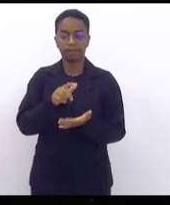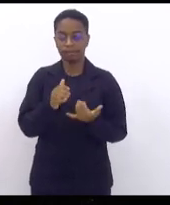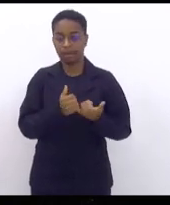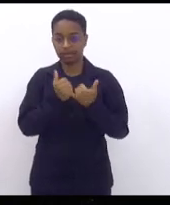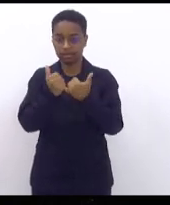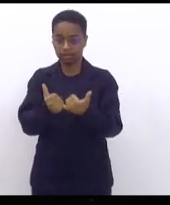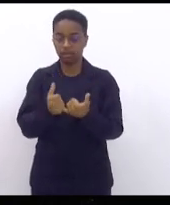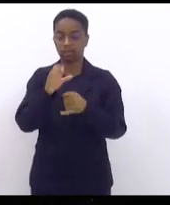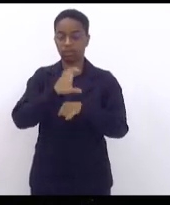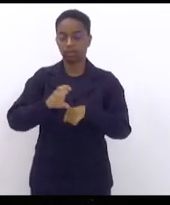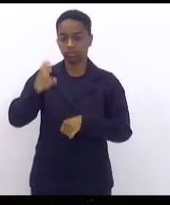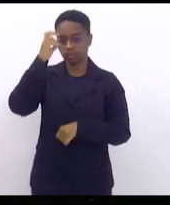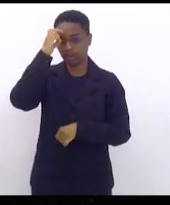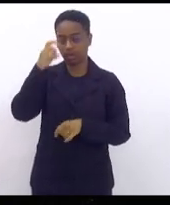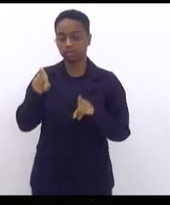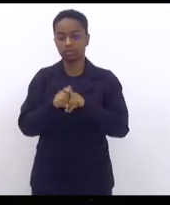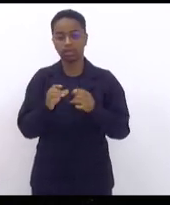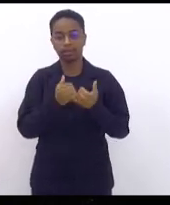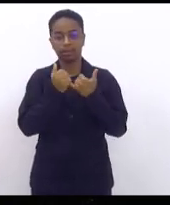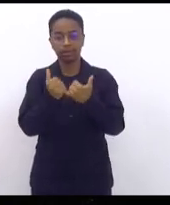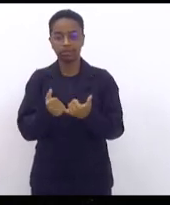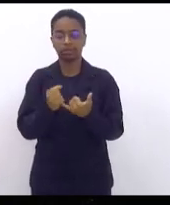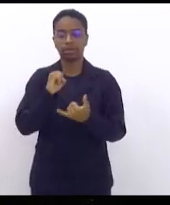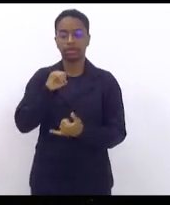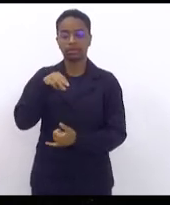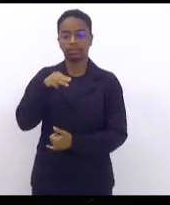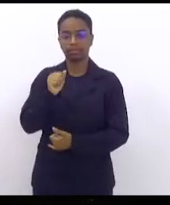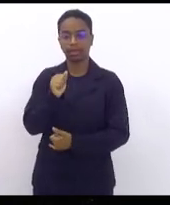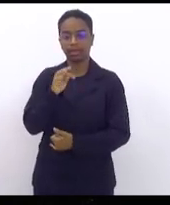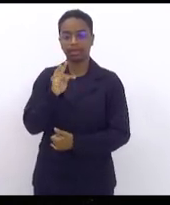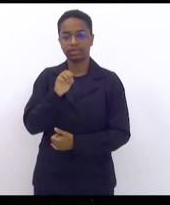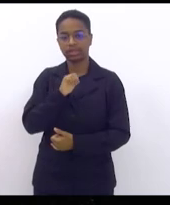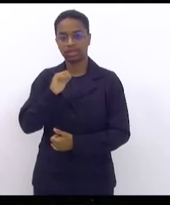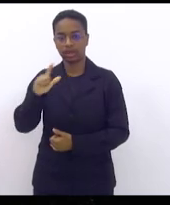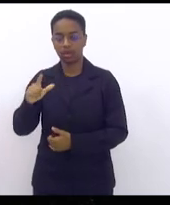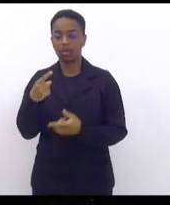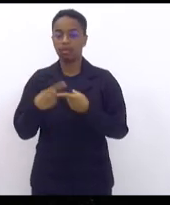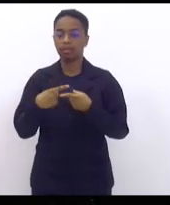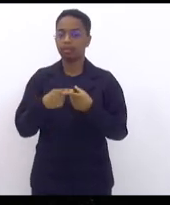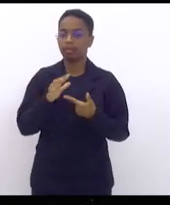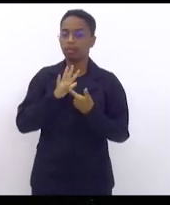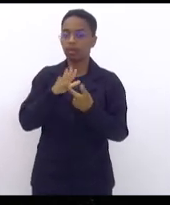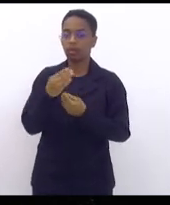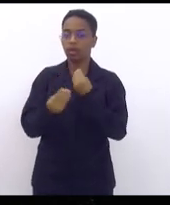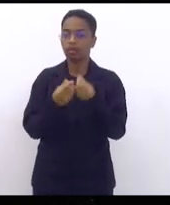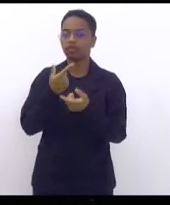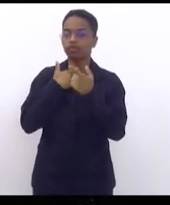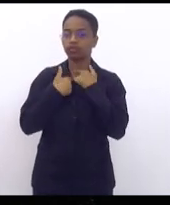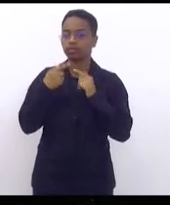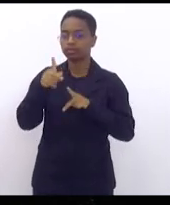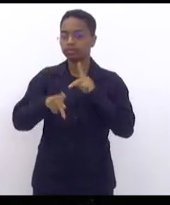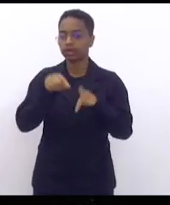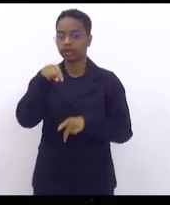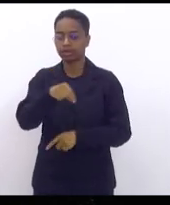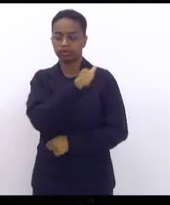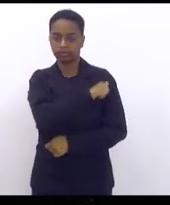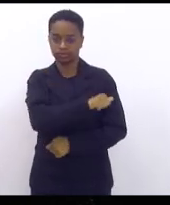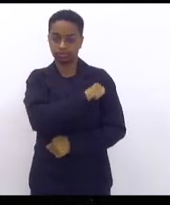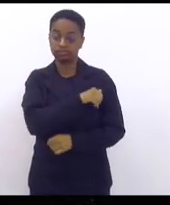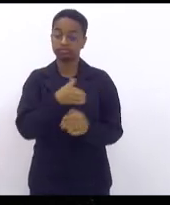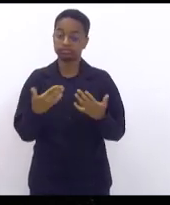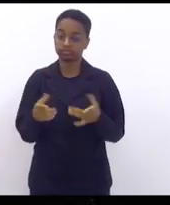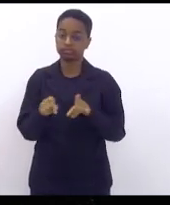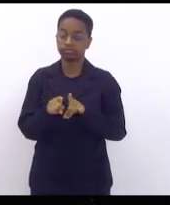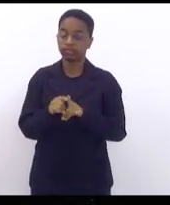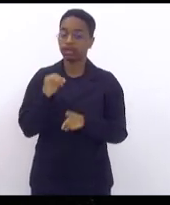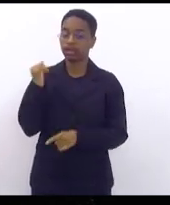cultural, patrimônio imaterial, porque retrata a vontade do povo fluminense. E, de alguma maneira, é